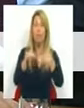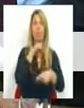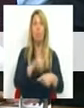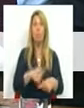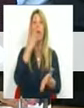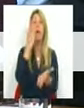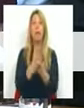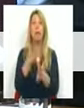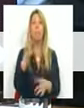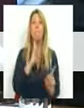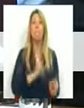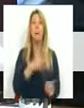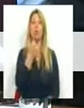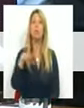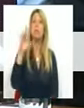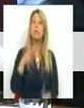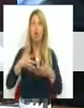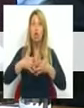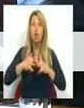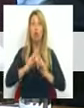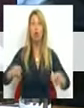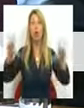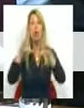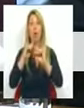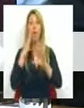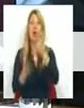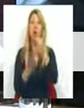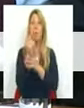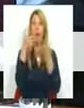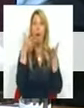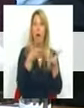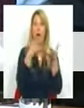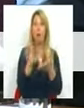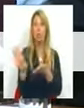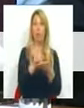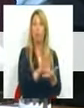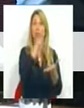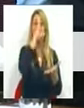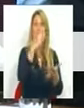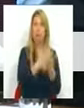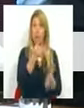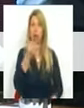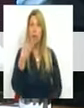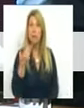março de 2016, e uma reestruturação e recuperação do auxílio de Estado até durante